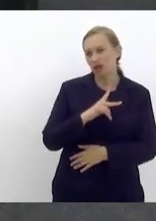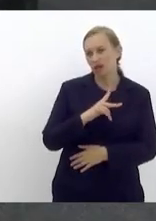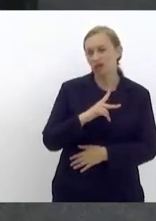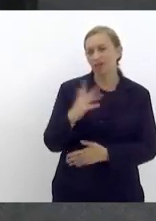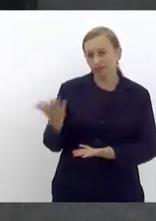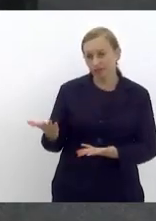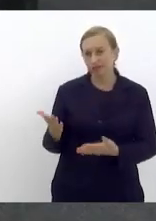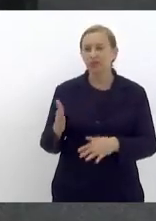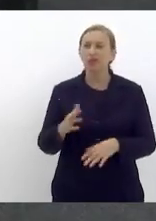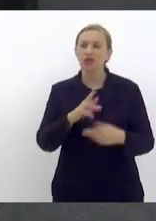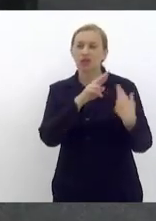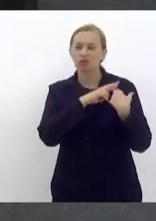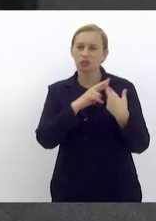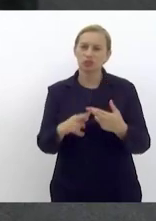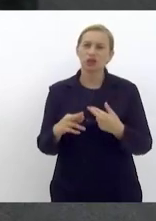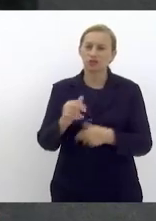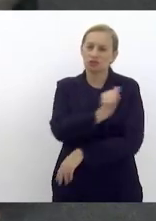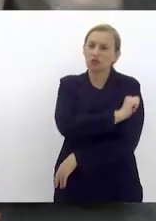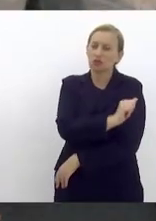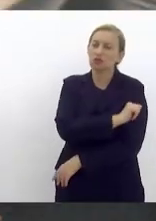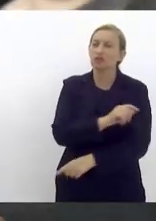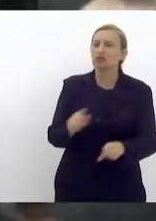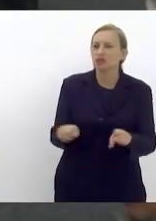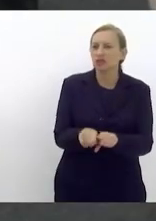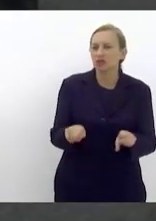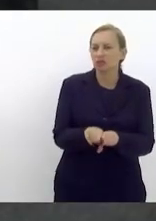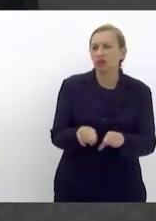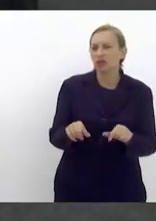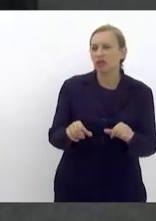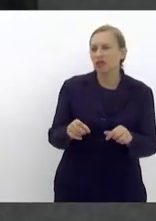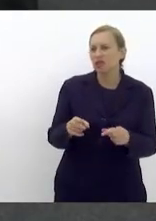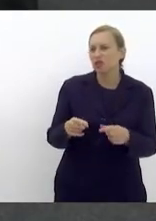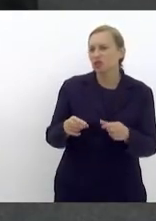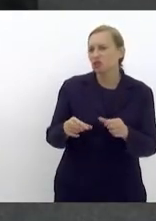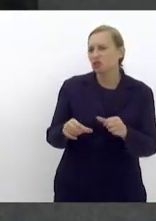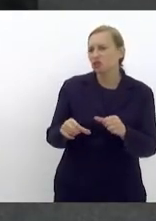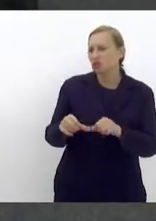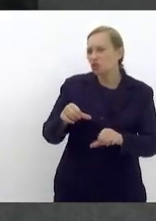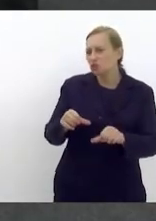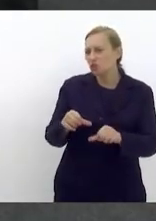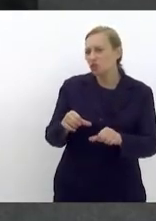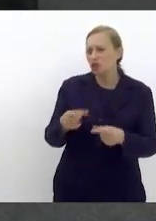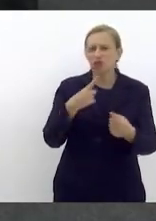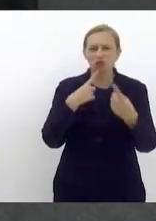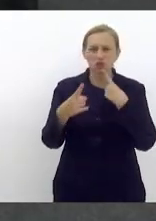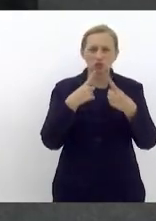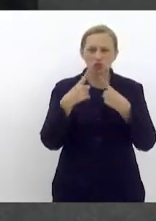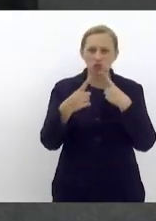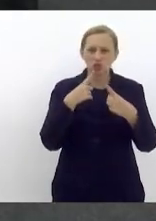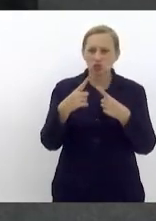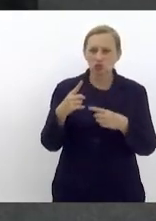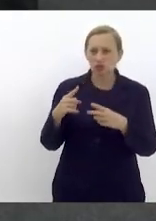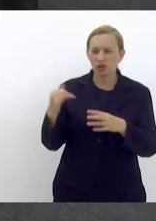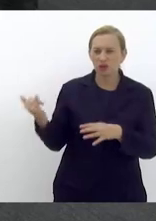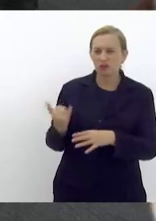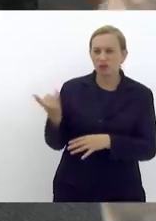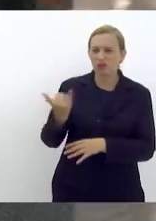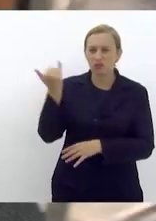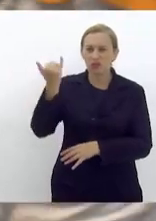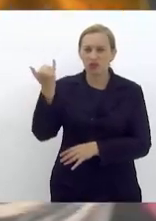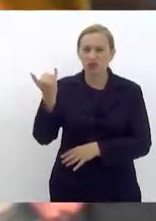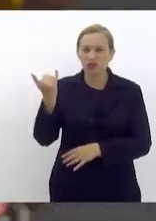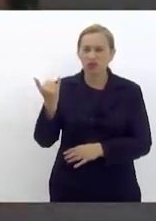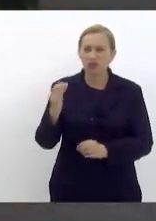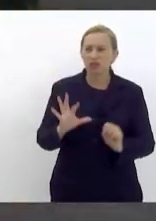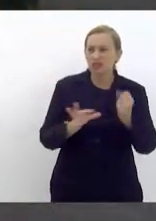mais do que isso, se desvirtuou a discussão desse parlamento aqui com relação ao mérito do projeto para falar da segurança nas